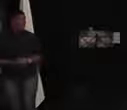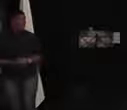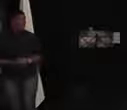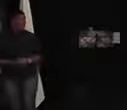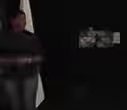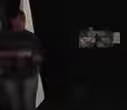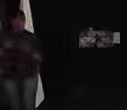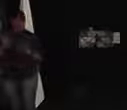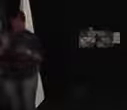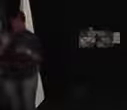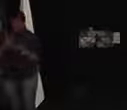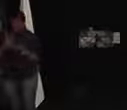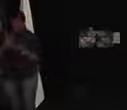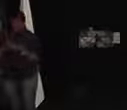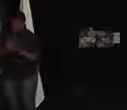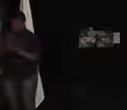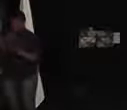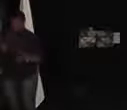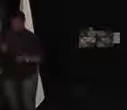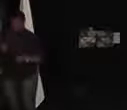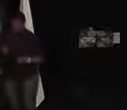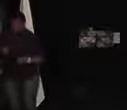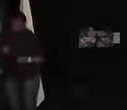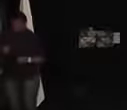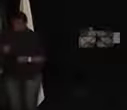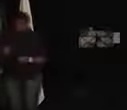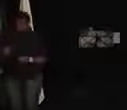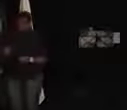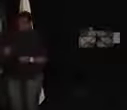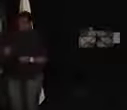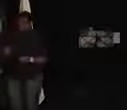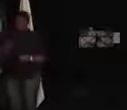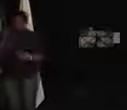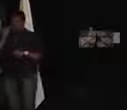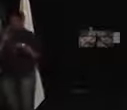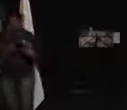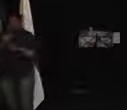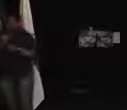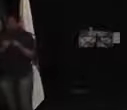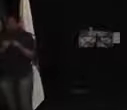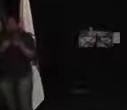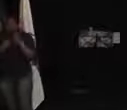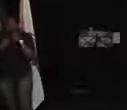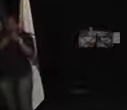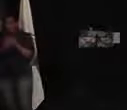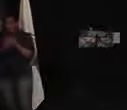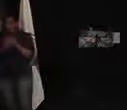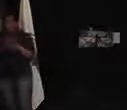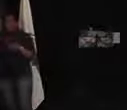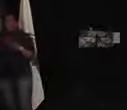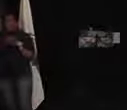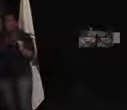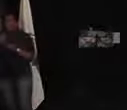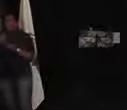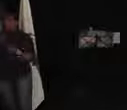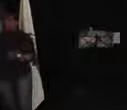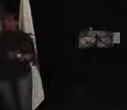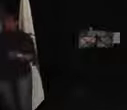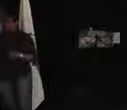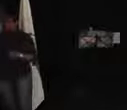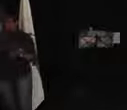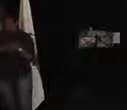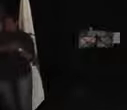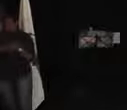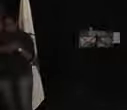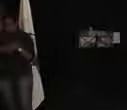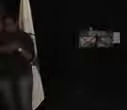Mas, de verdade, gente, a palavra transtorno, ela não caracteriza bem o quadro. A palavra, assim